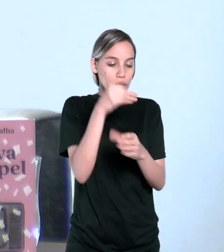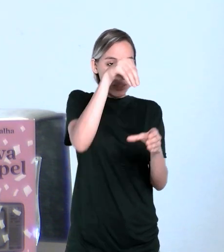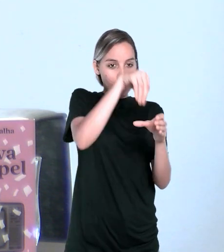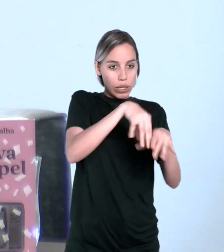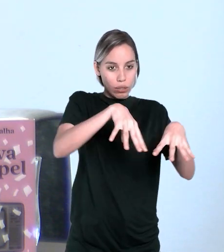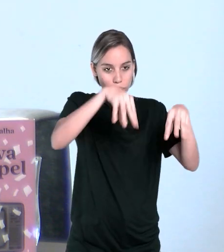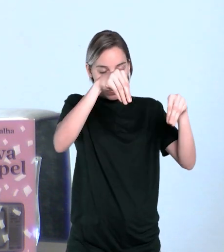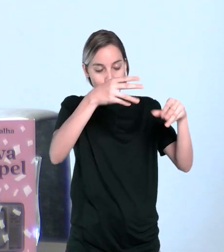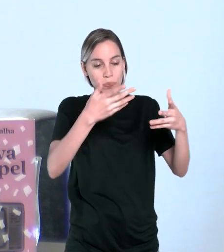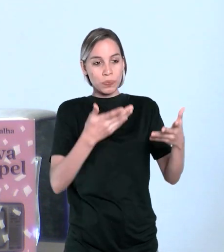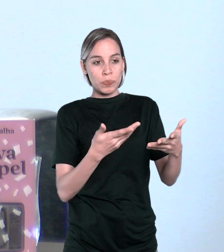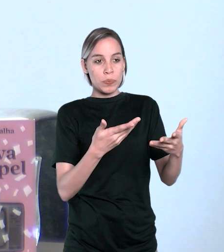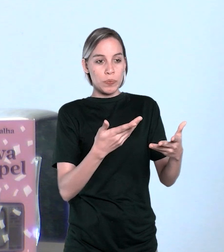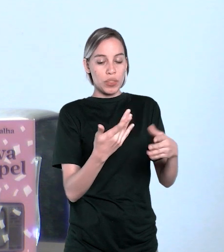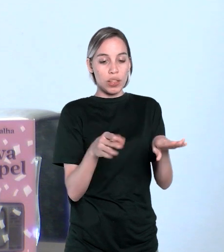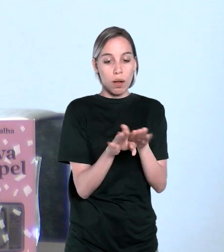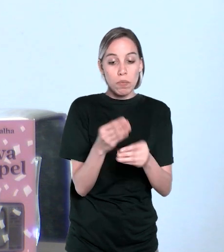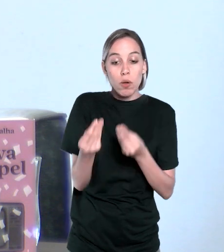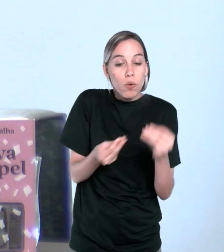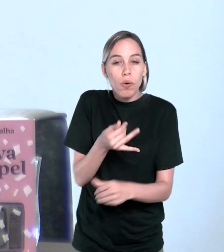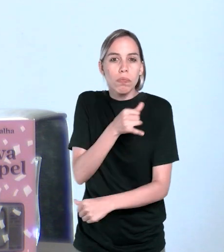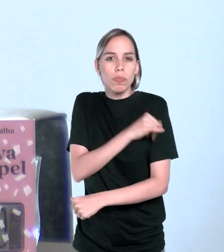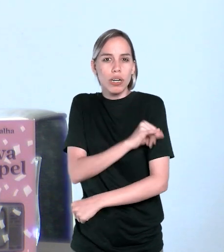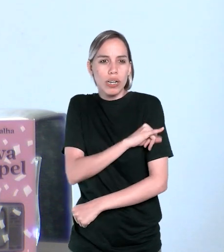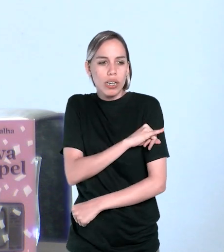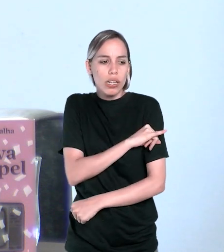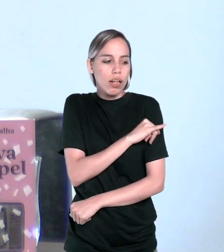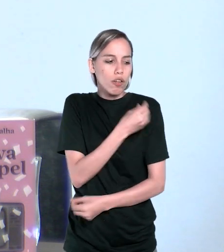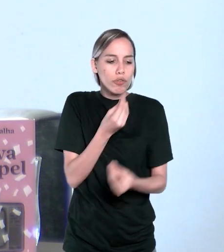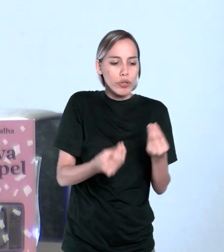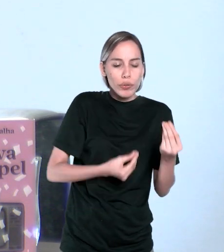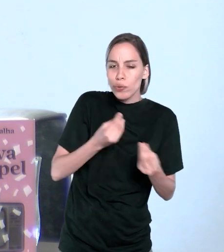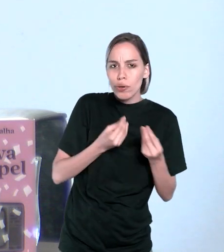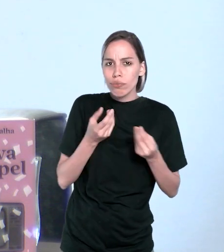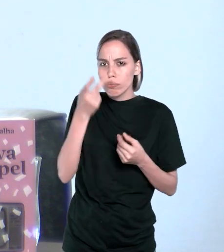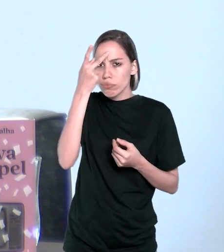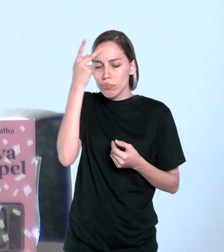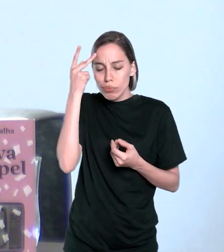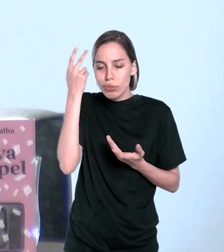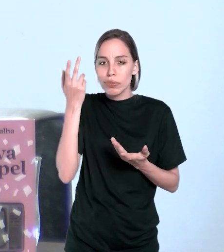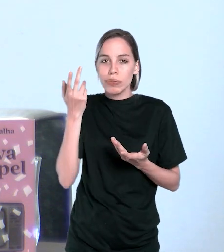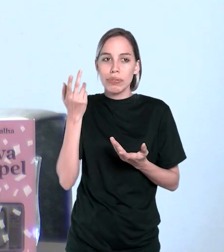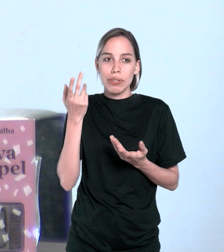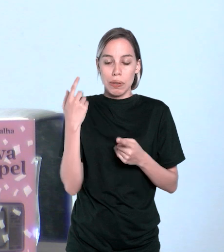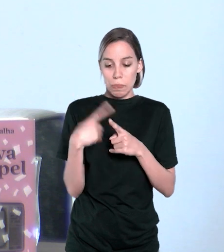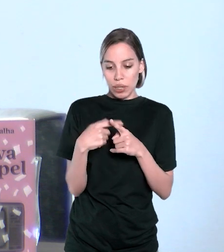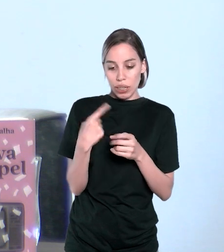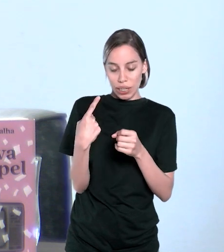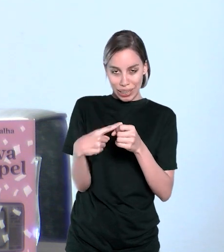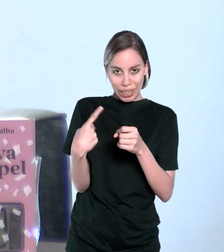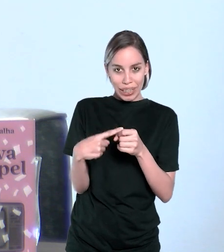da classe média carioca, né, que sempre foi muito conservadora, né? Então, assim, Ipanema é um lugar que